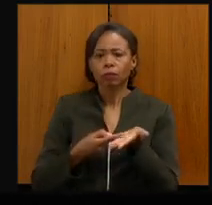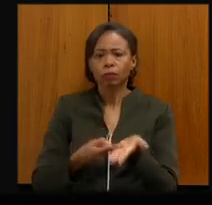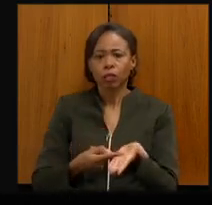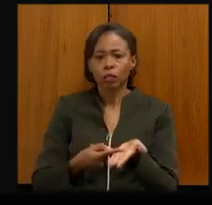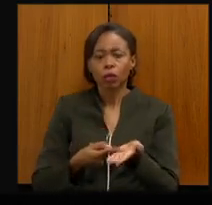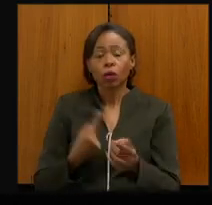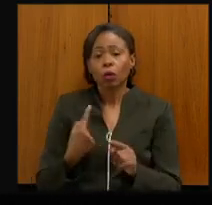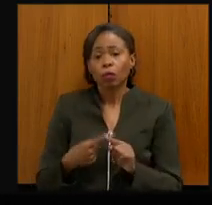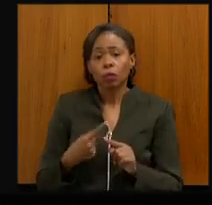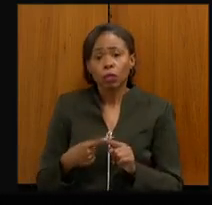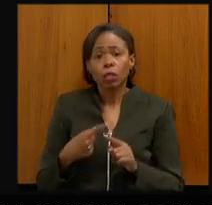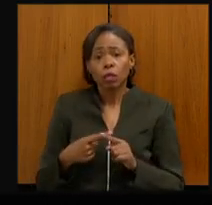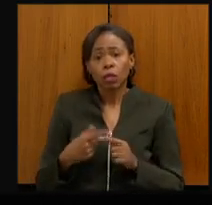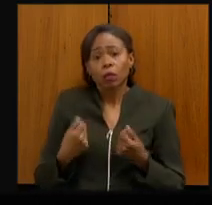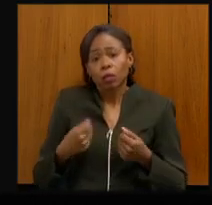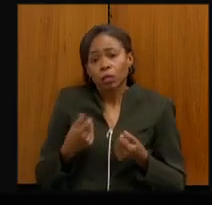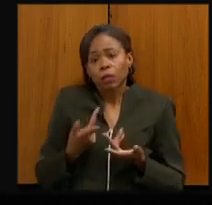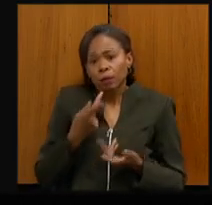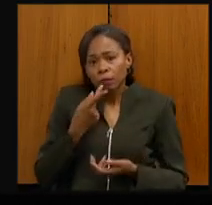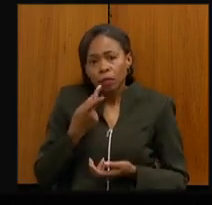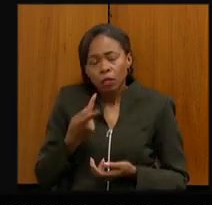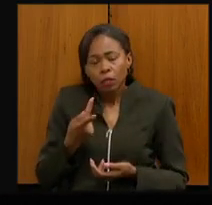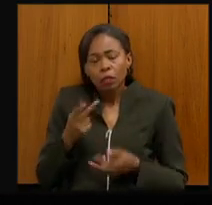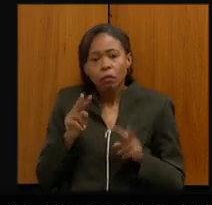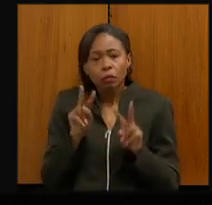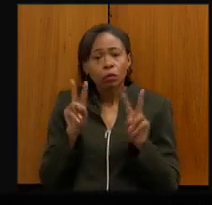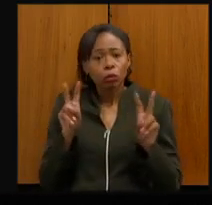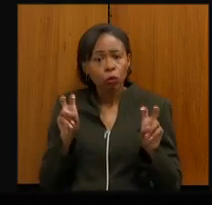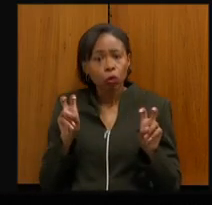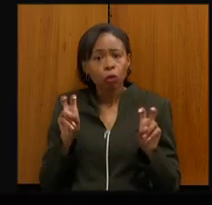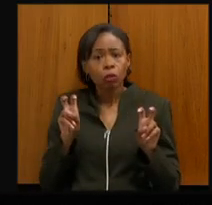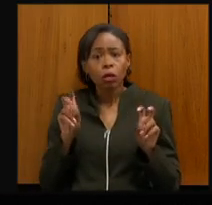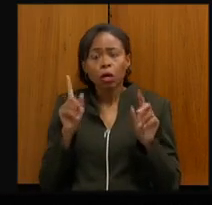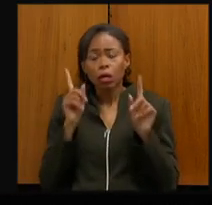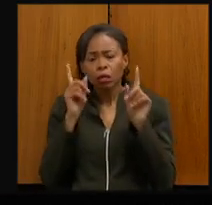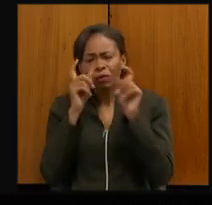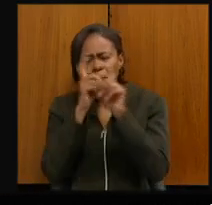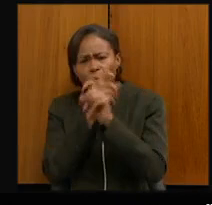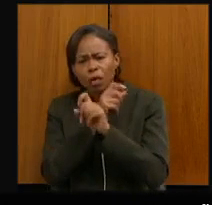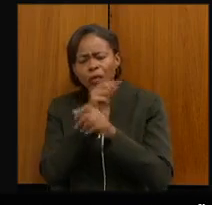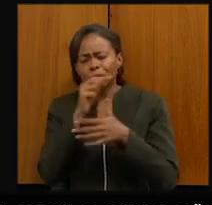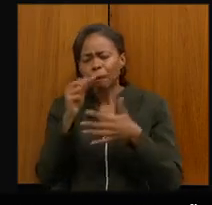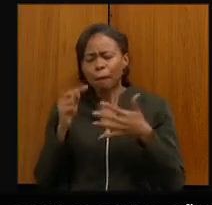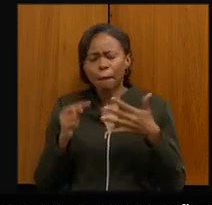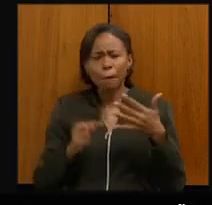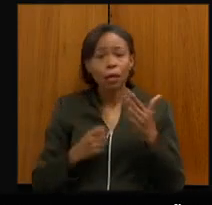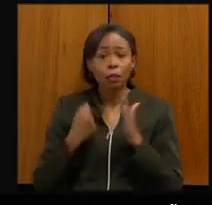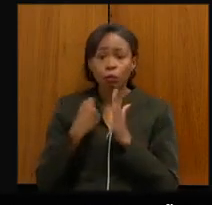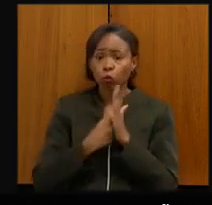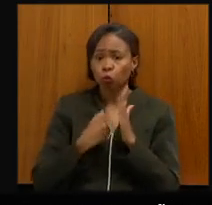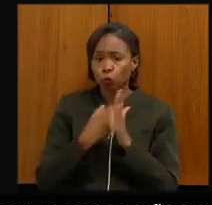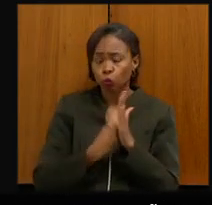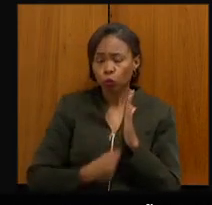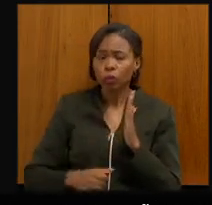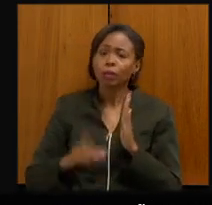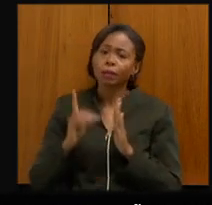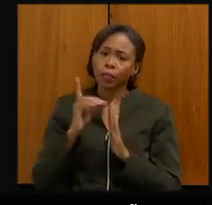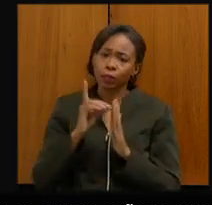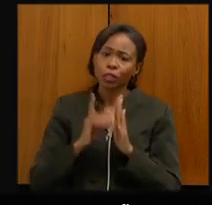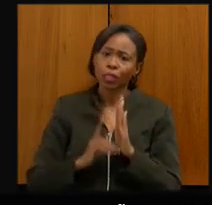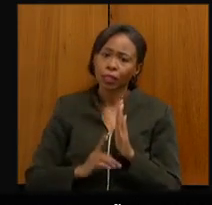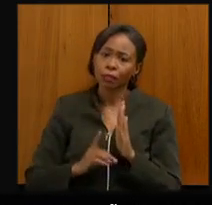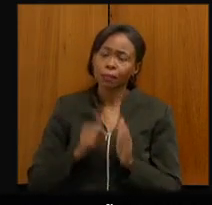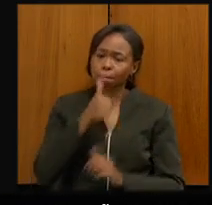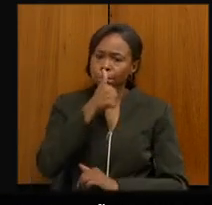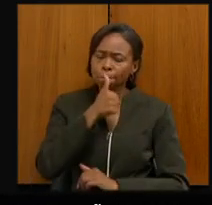para poder nós estarmos falando né sobre a nossas dificuldades a nossa Luta pelo Direito de